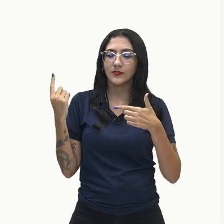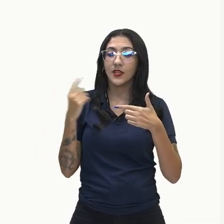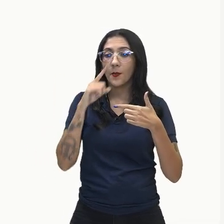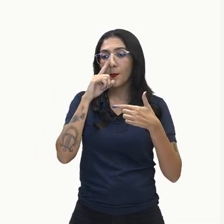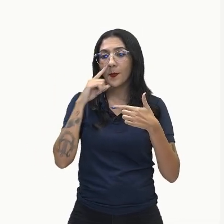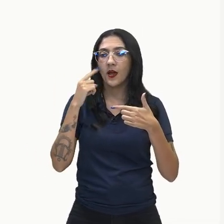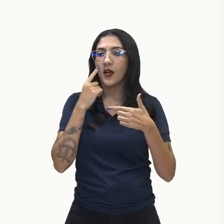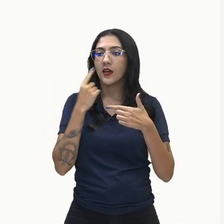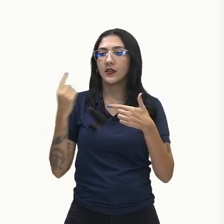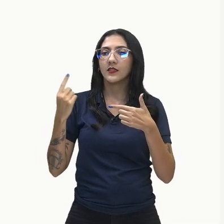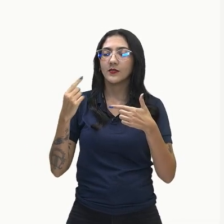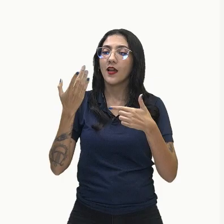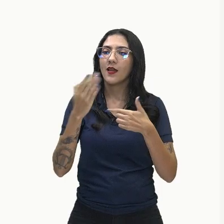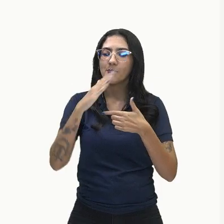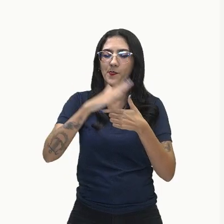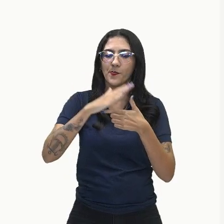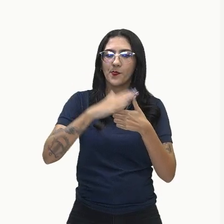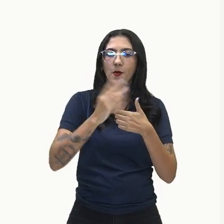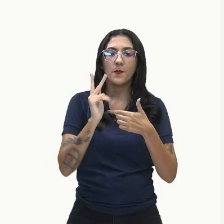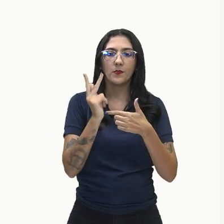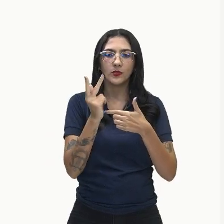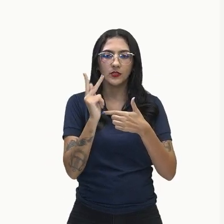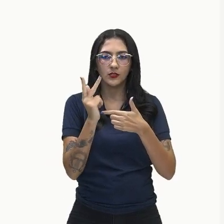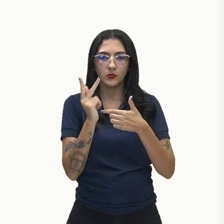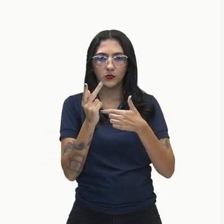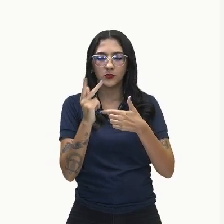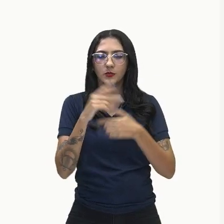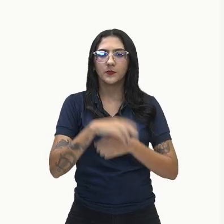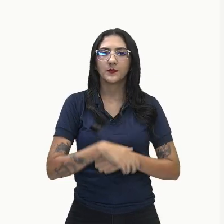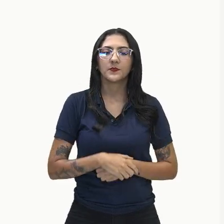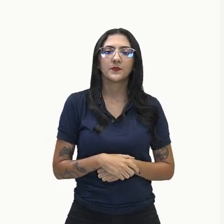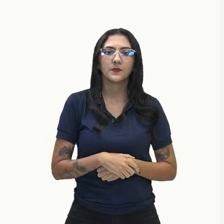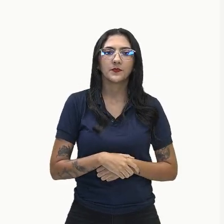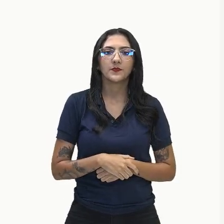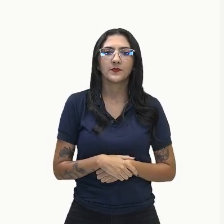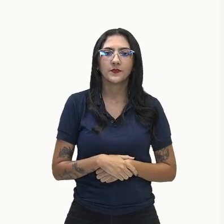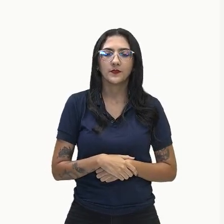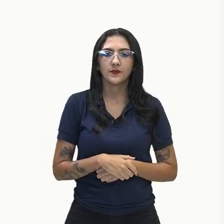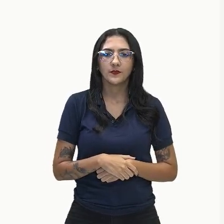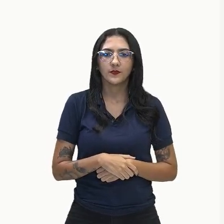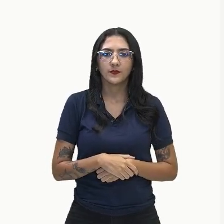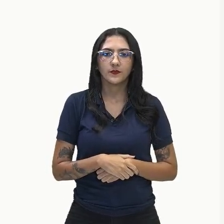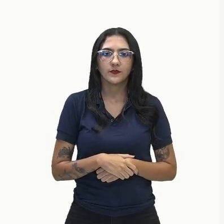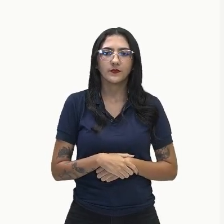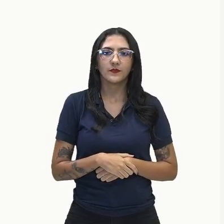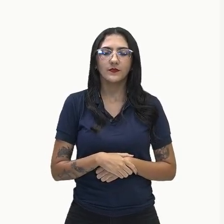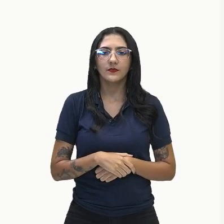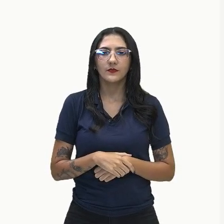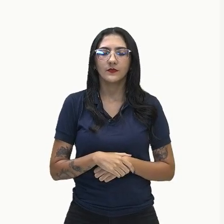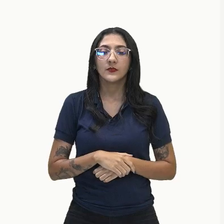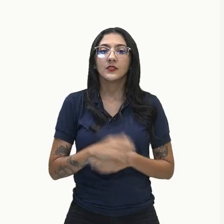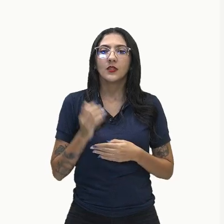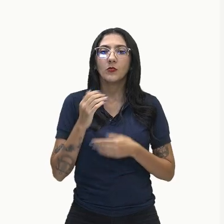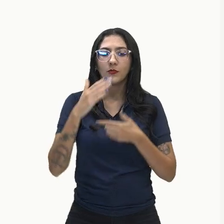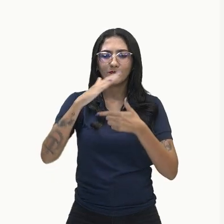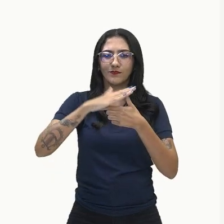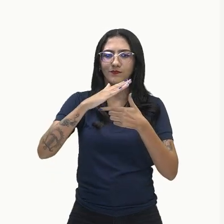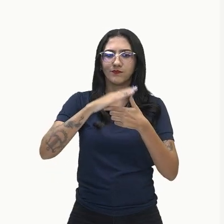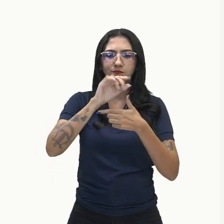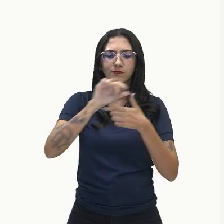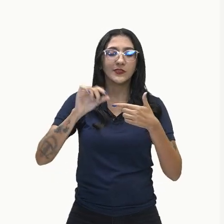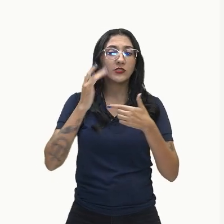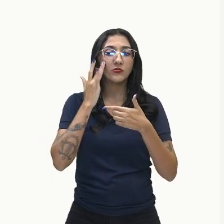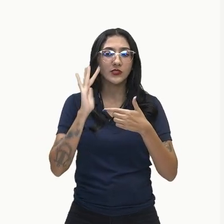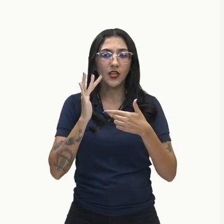é exatamente a hipotenusa desse triângulo retângulo, certo? Então, essa cerca nós não sabemos a medida, eu vou